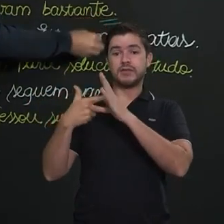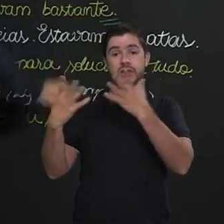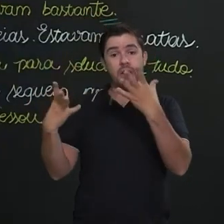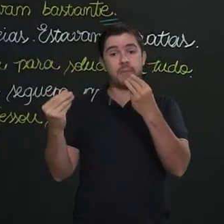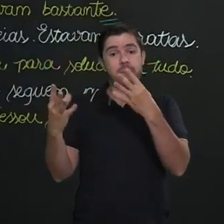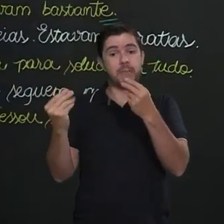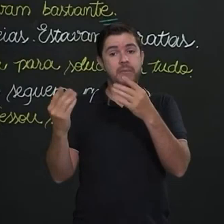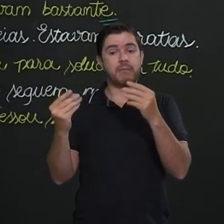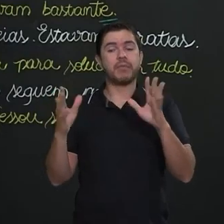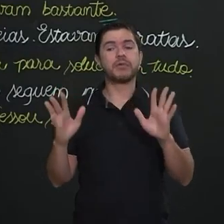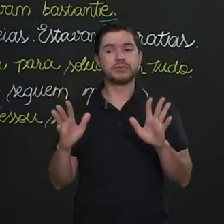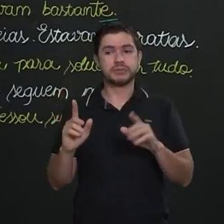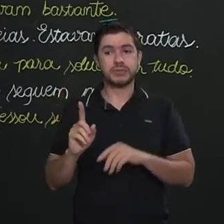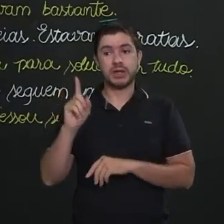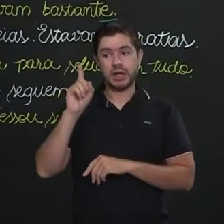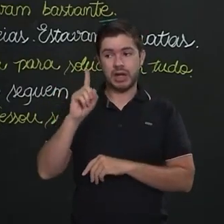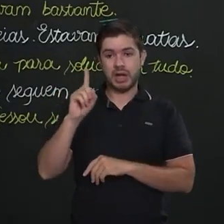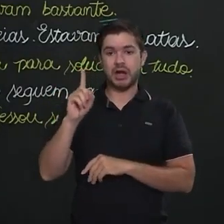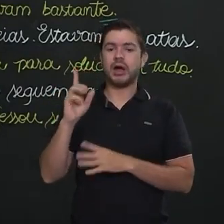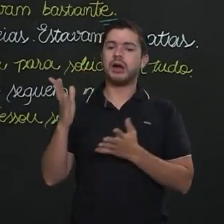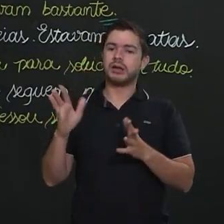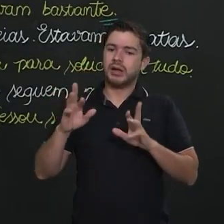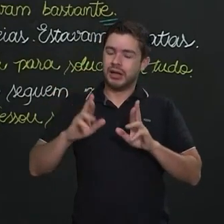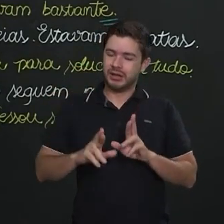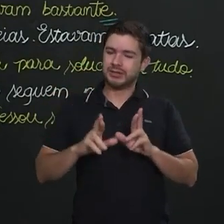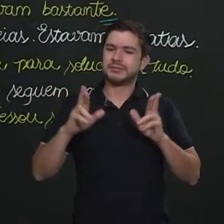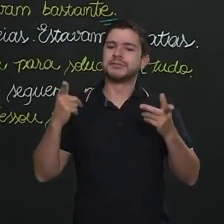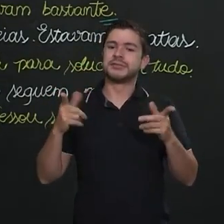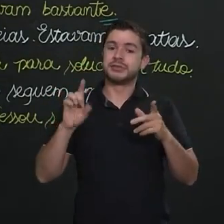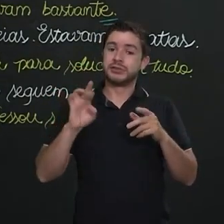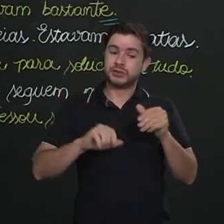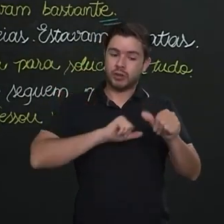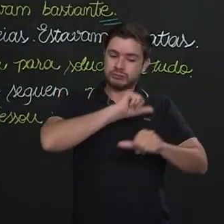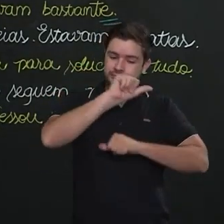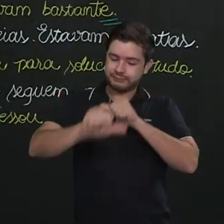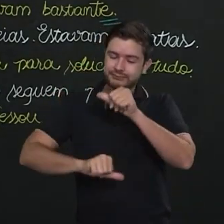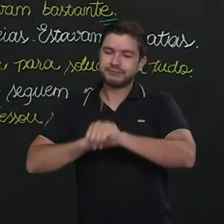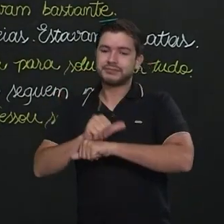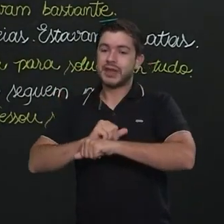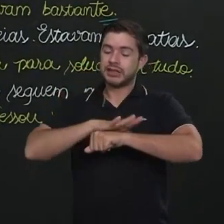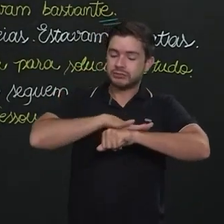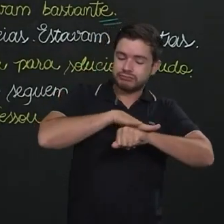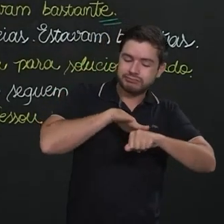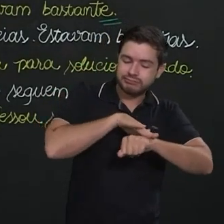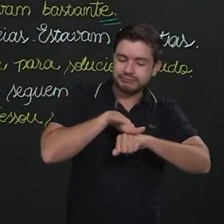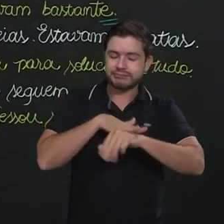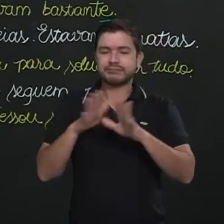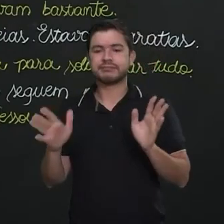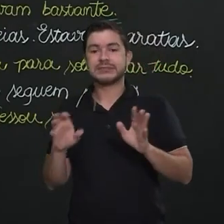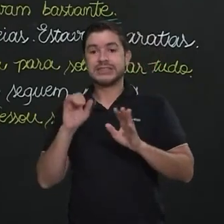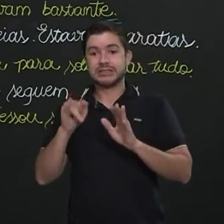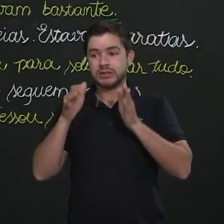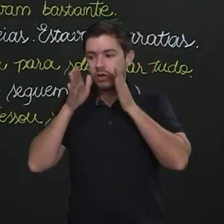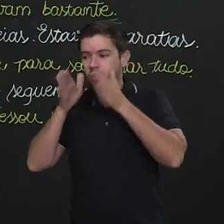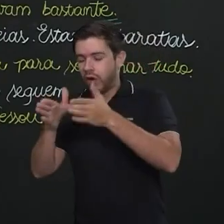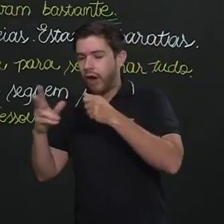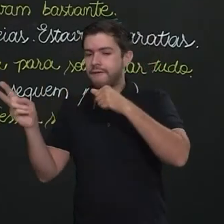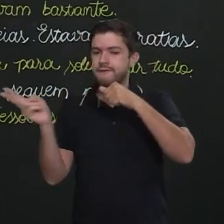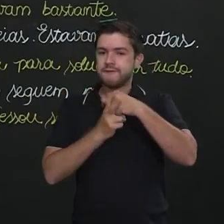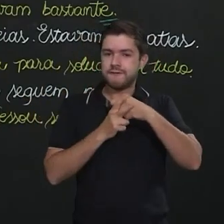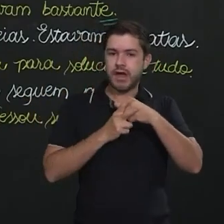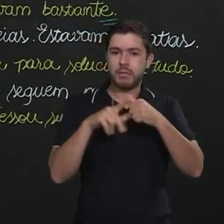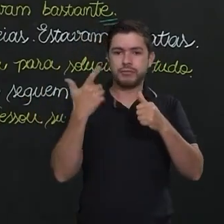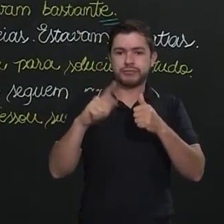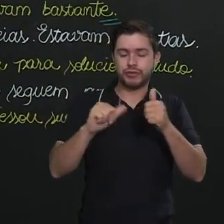Aqui não. Aqui ele está funcionando como advérbio, modificando conversavam. Então, quando estiver se referindo ao verbo, não